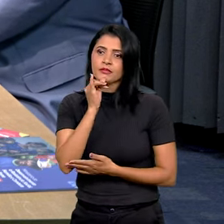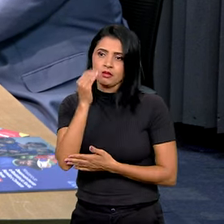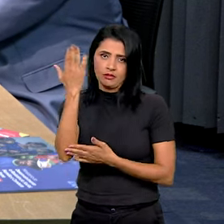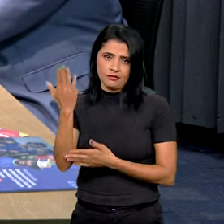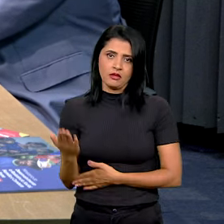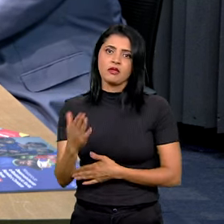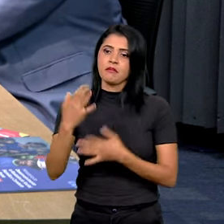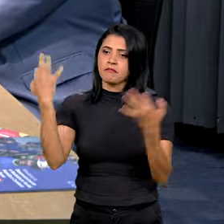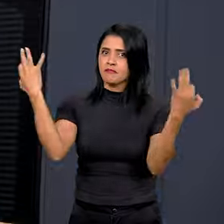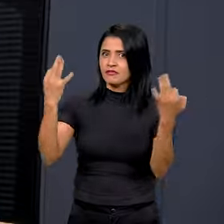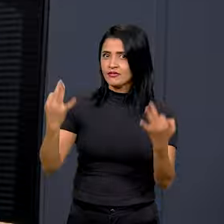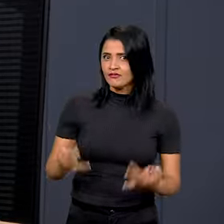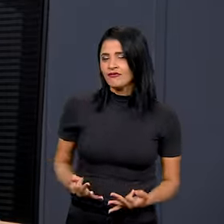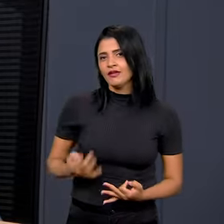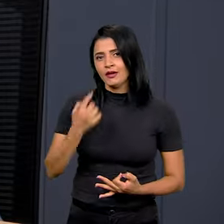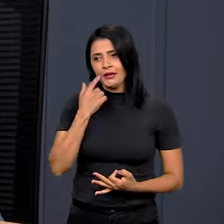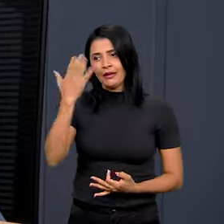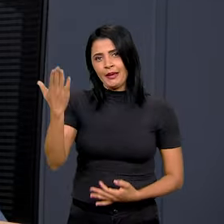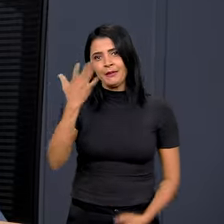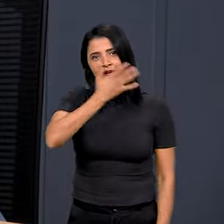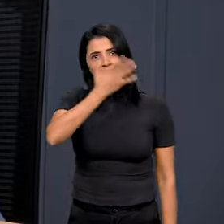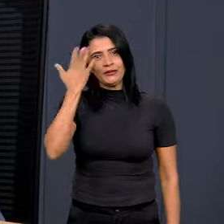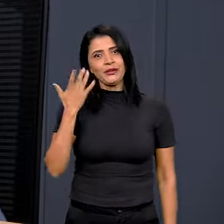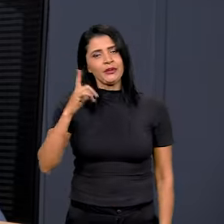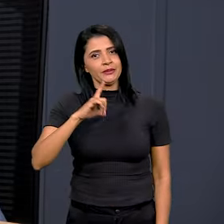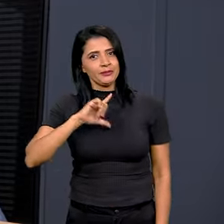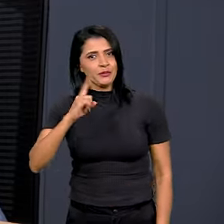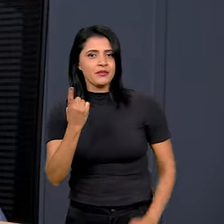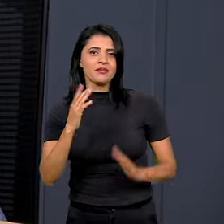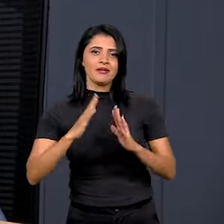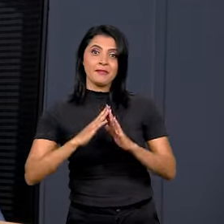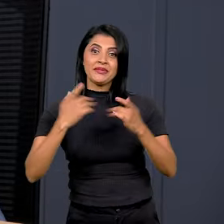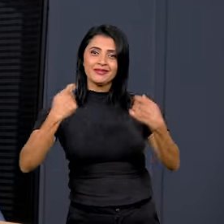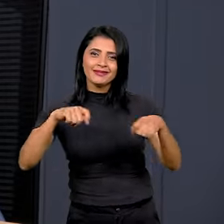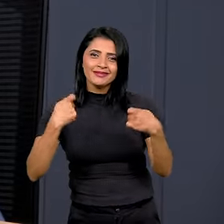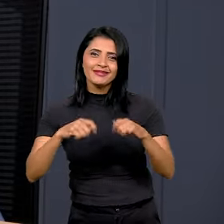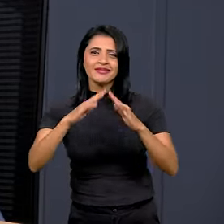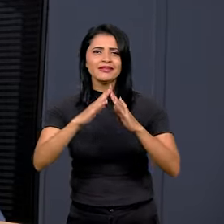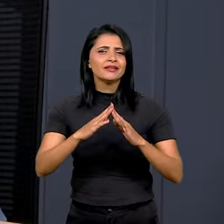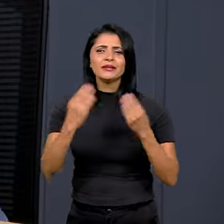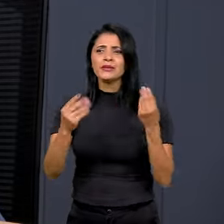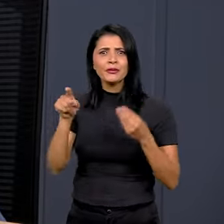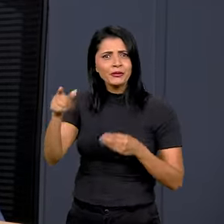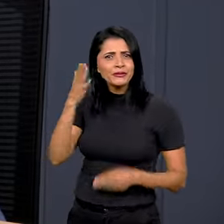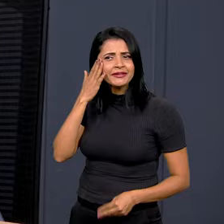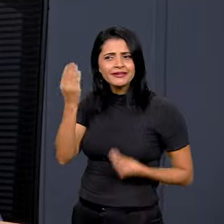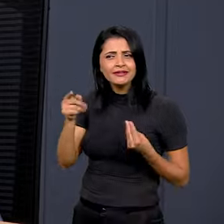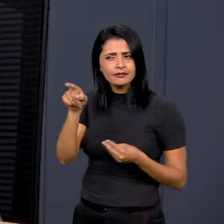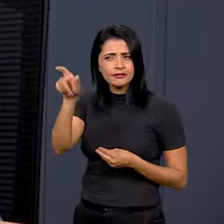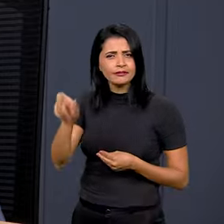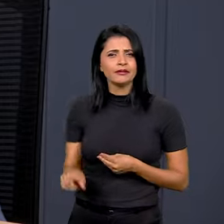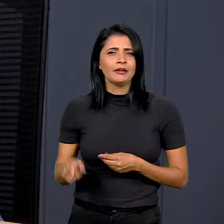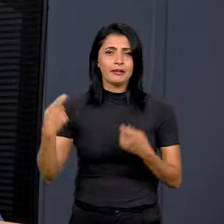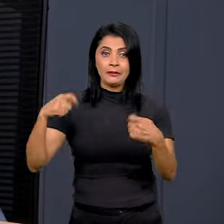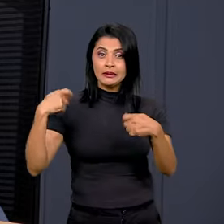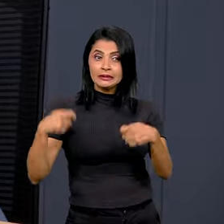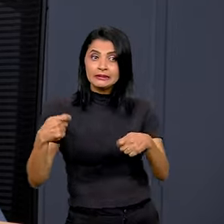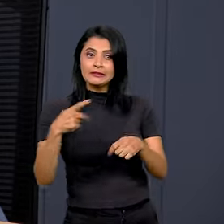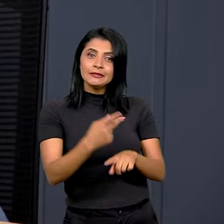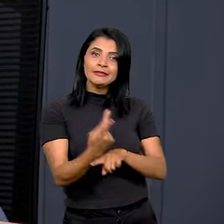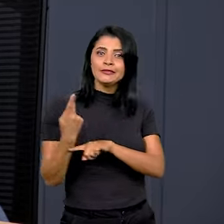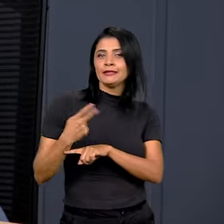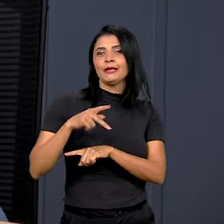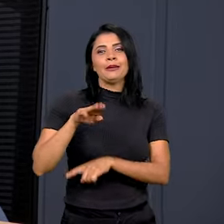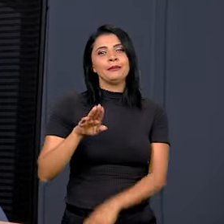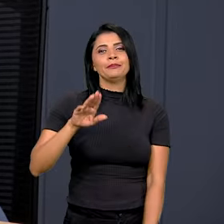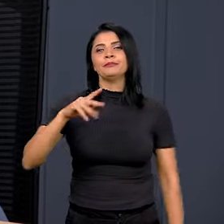exemp Daniela realmente é perfeito né porque você falando olha aquela pessoa tem uma casa n ela precisa de uma casa e como é que eu sei que ela precisa de uma casa como é que eu sei que ela precisa de um